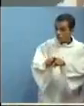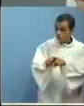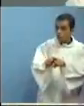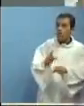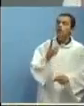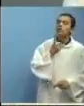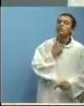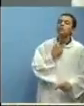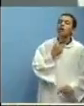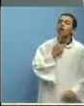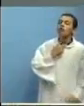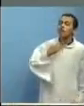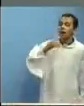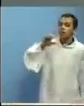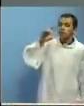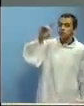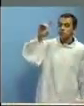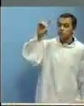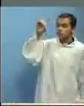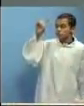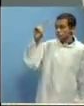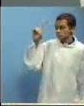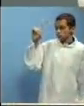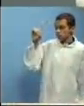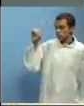sejam submissas como convém ao Senhor